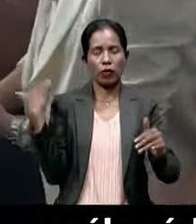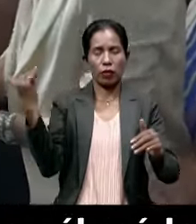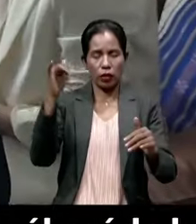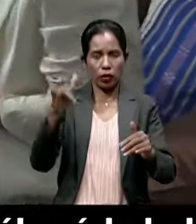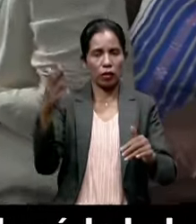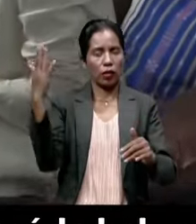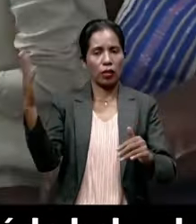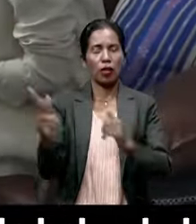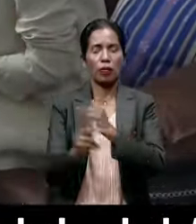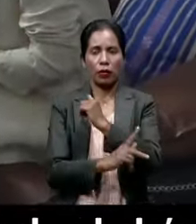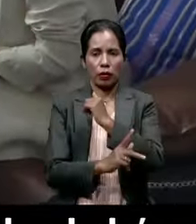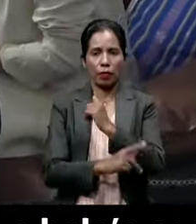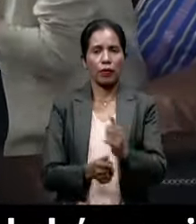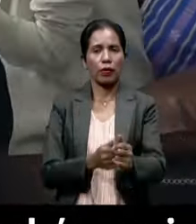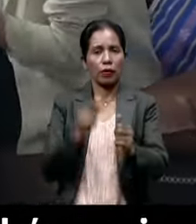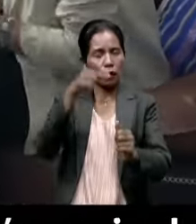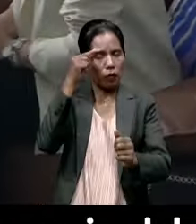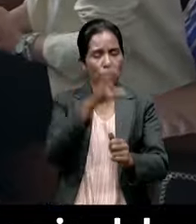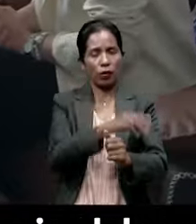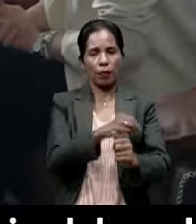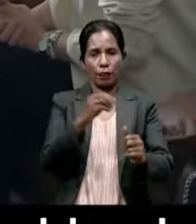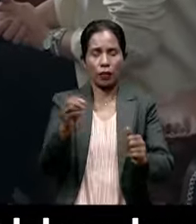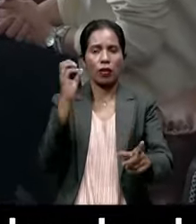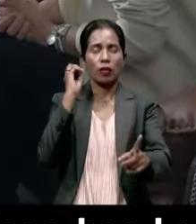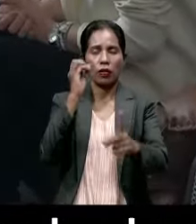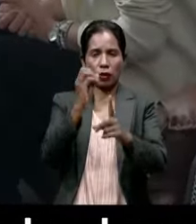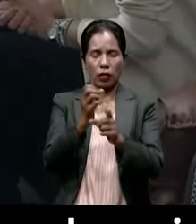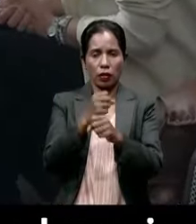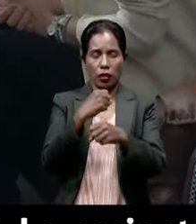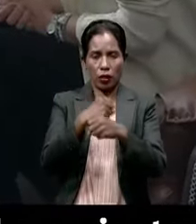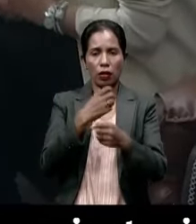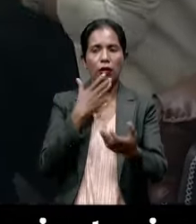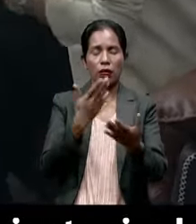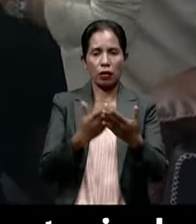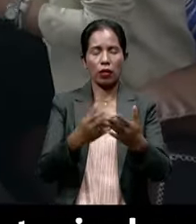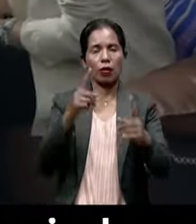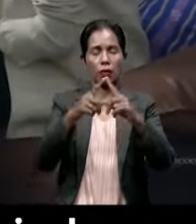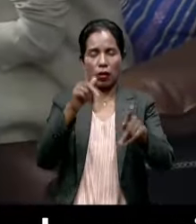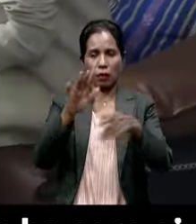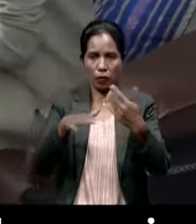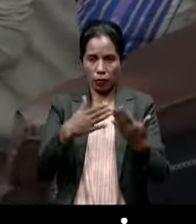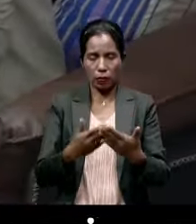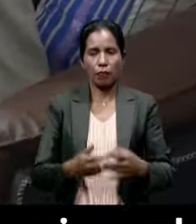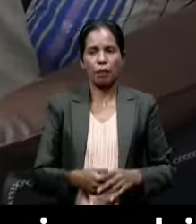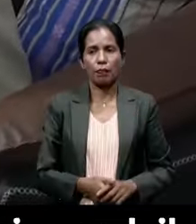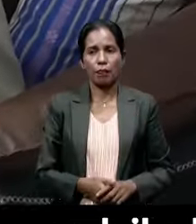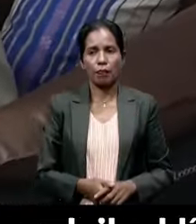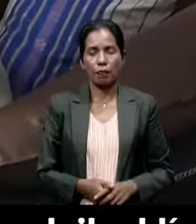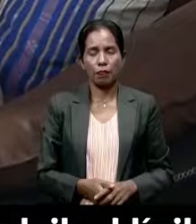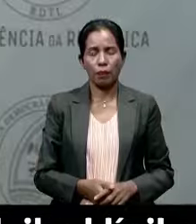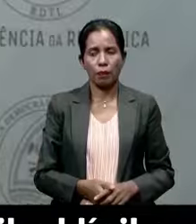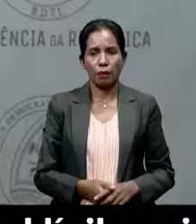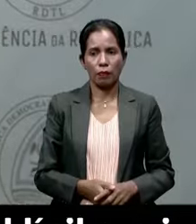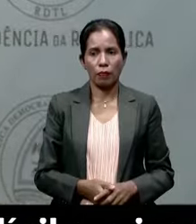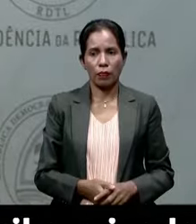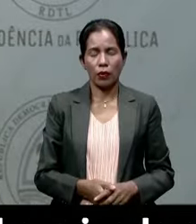Santuário Fátima. Tuir governante, né, alteração refere, nem objetivo a tu criar condição de acabar cidadão imigrante. A lei da